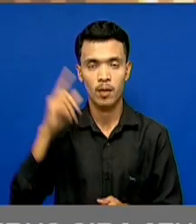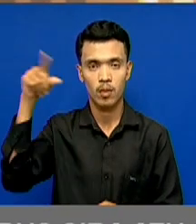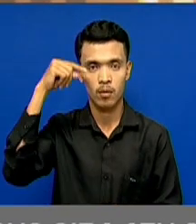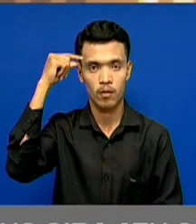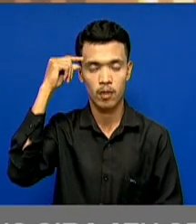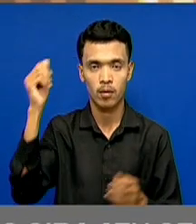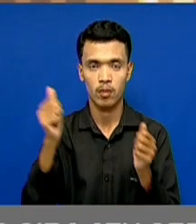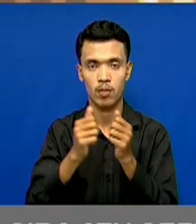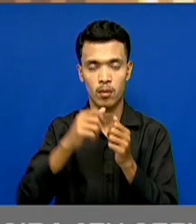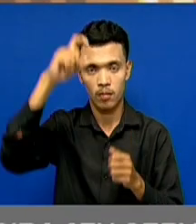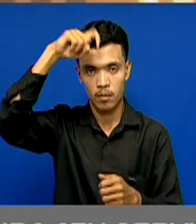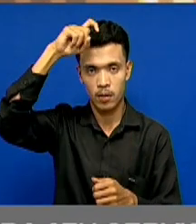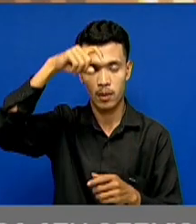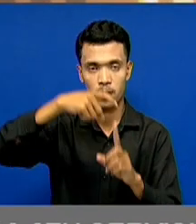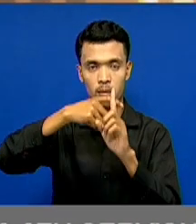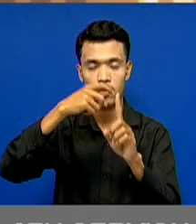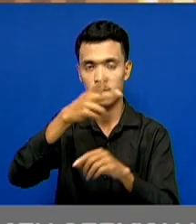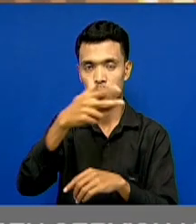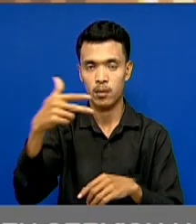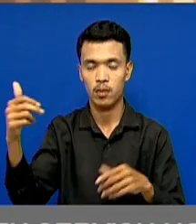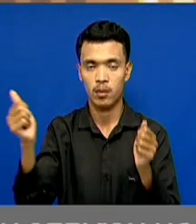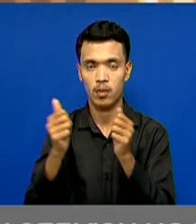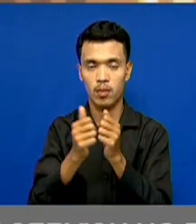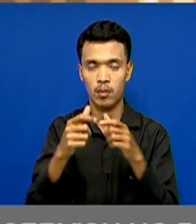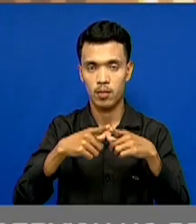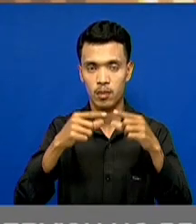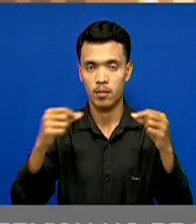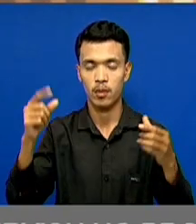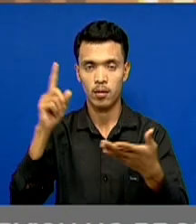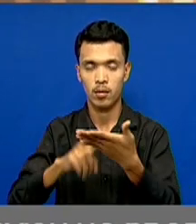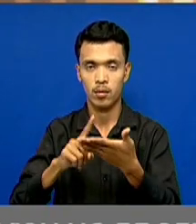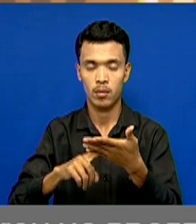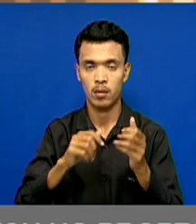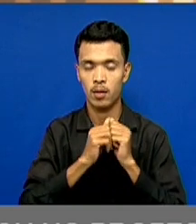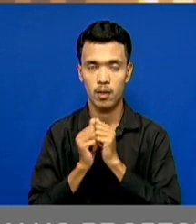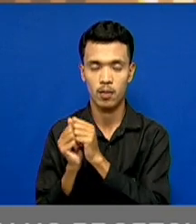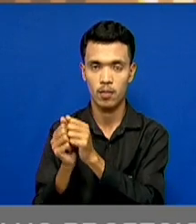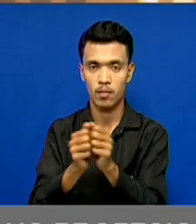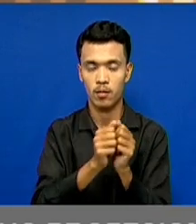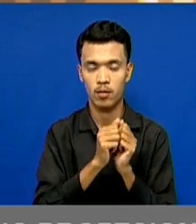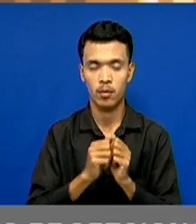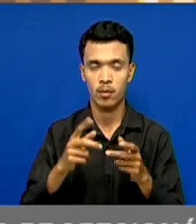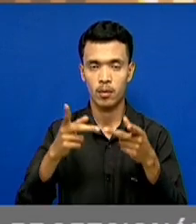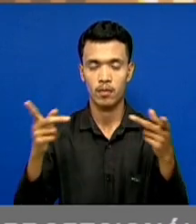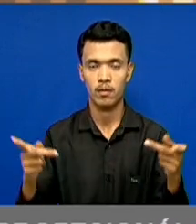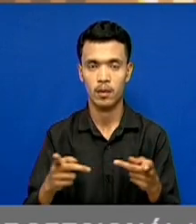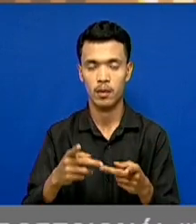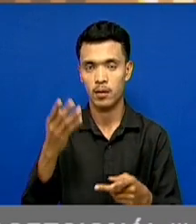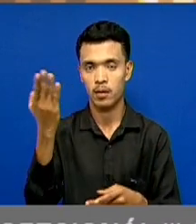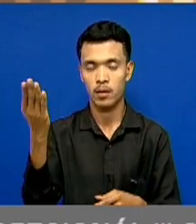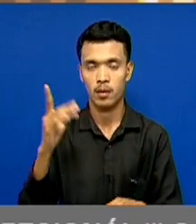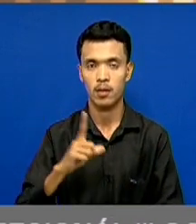Governo Hoperitu Husi Indonesia no Japão discute hamutuk atu desenvolve Parque Nacional Nino Kuni Santana